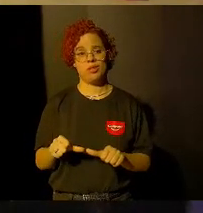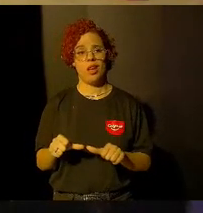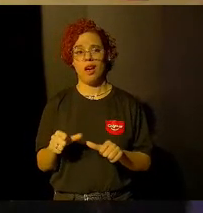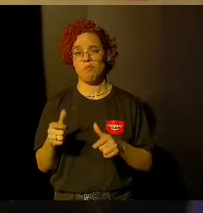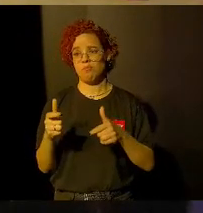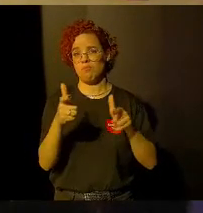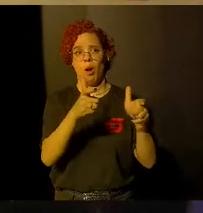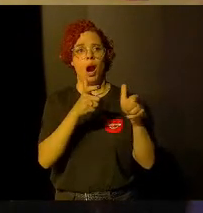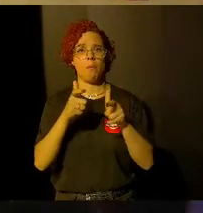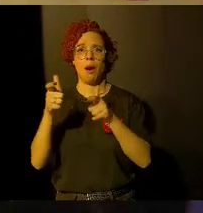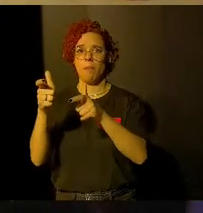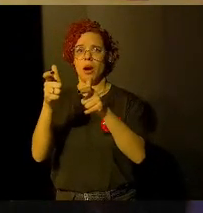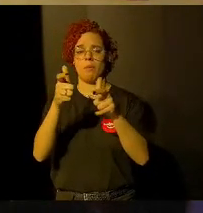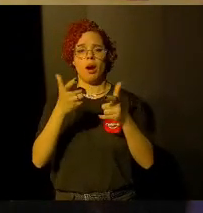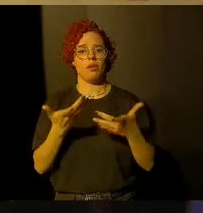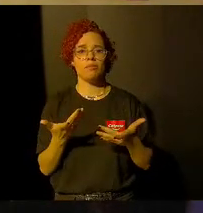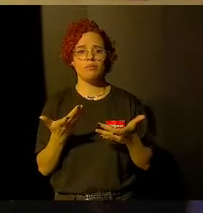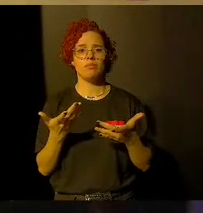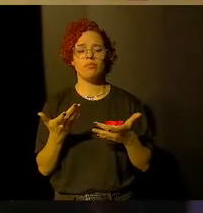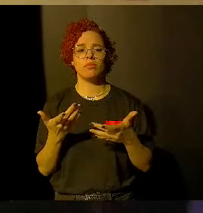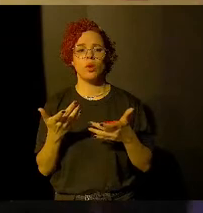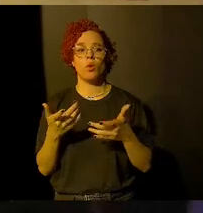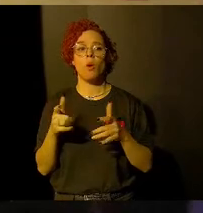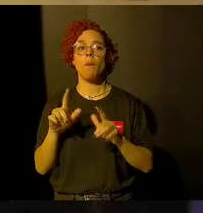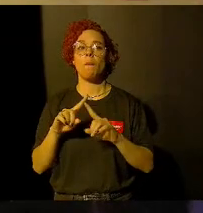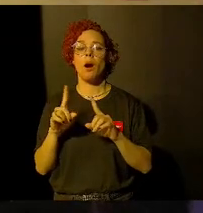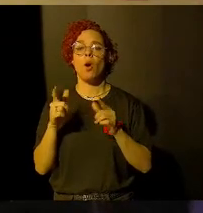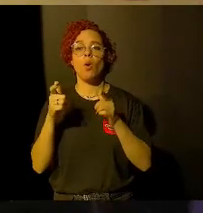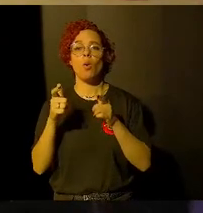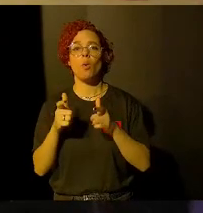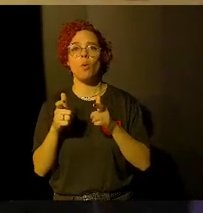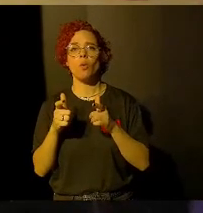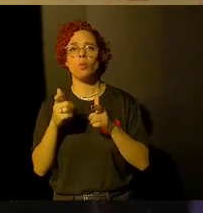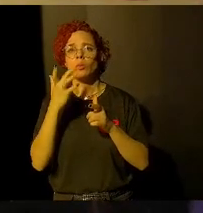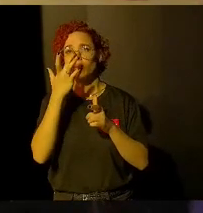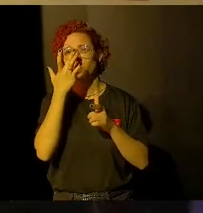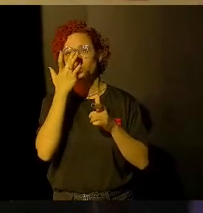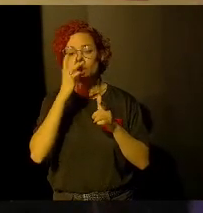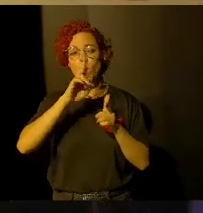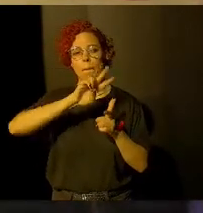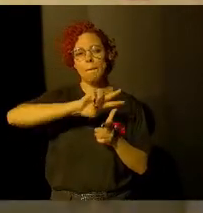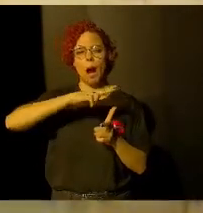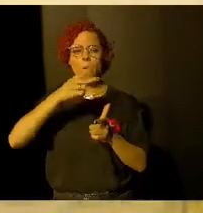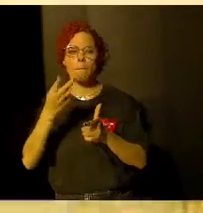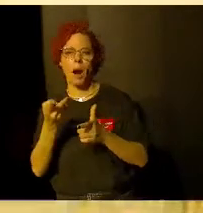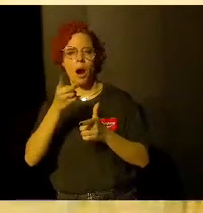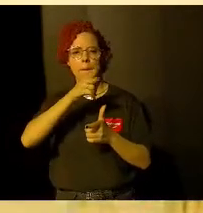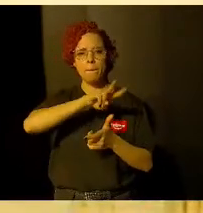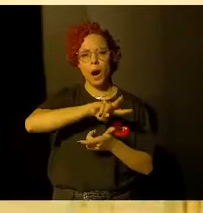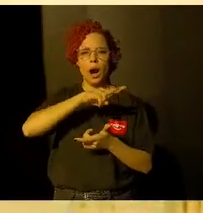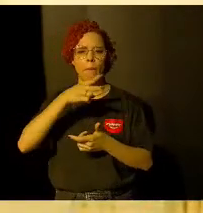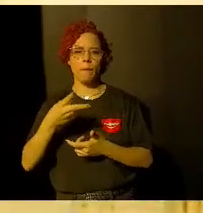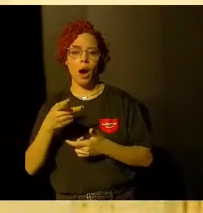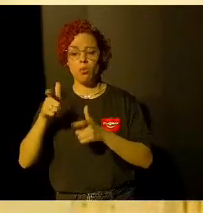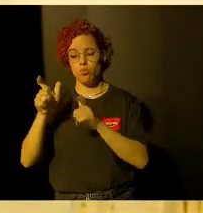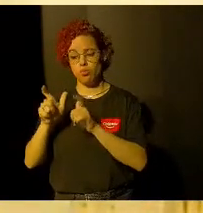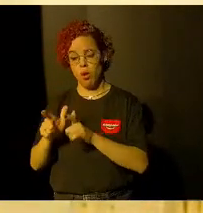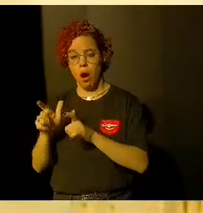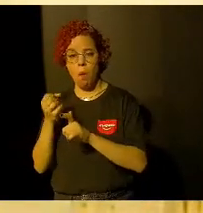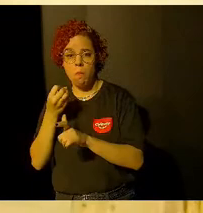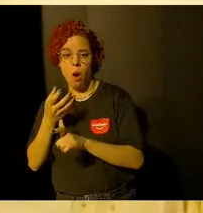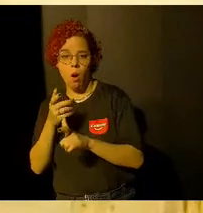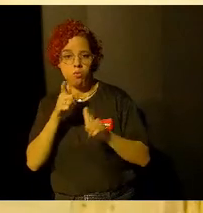muitos sítios é um lugar que nos possibilita-me da nervosa não é todo lado menos bom tem